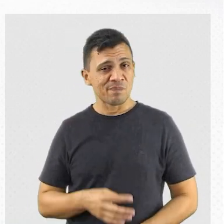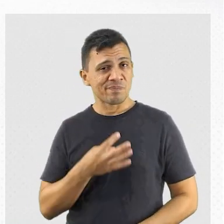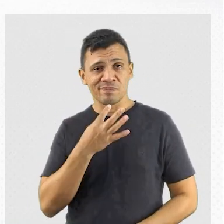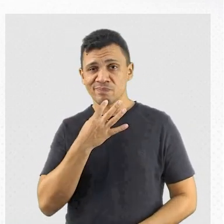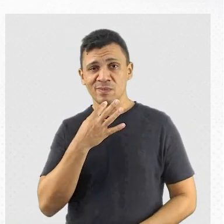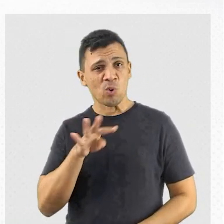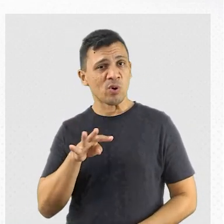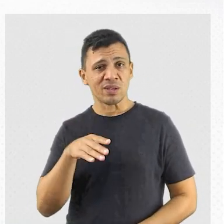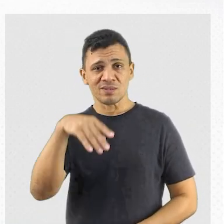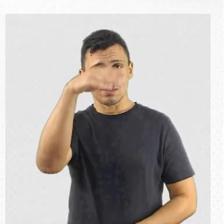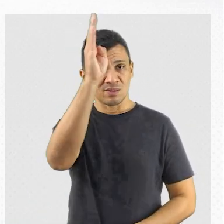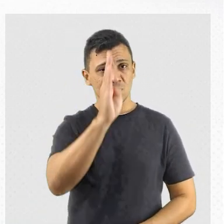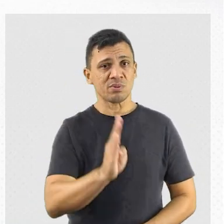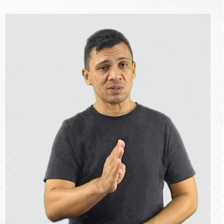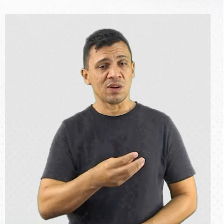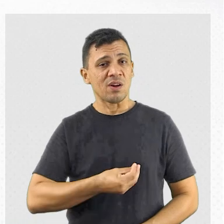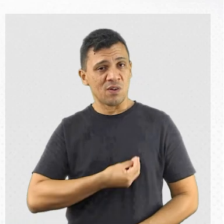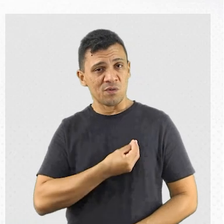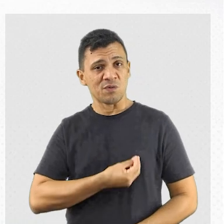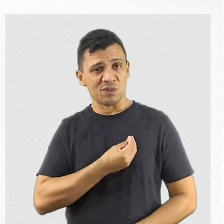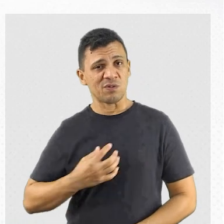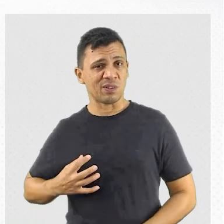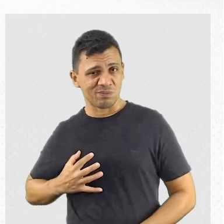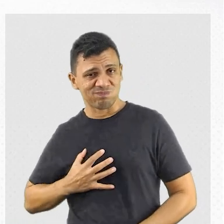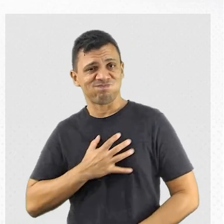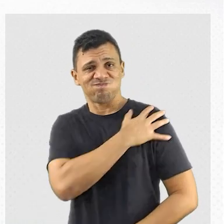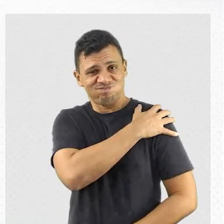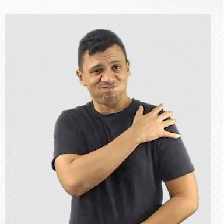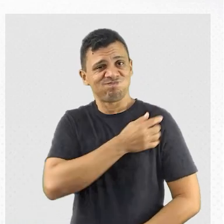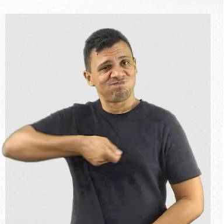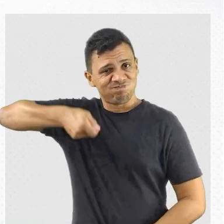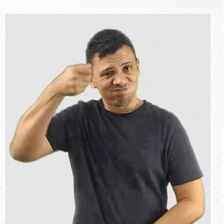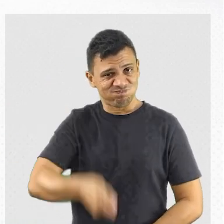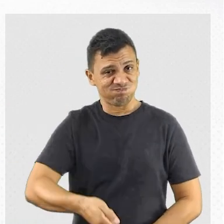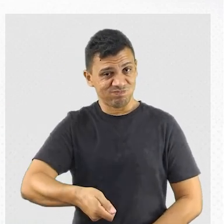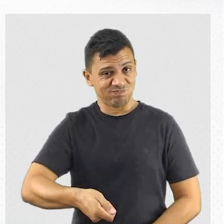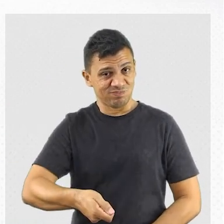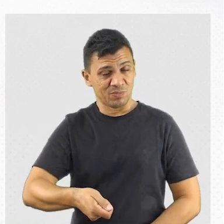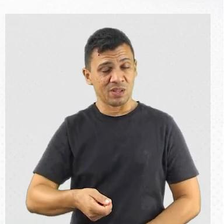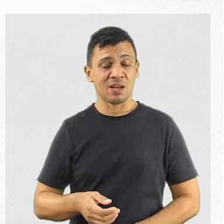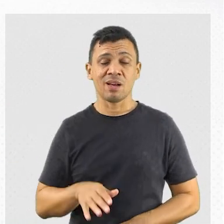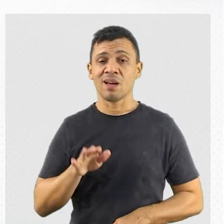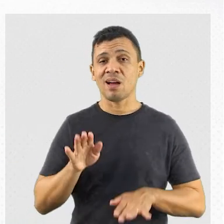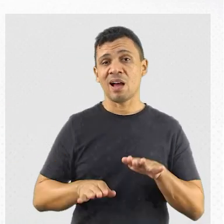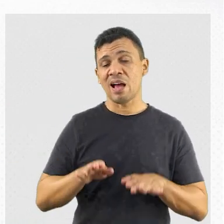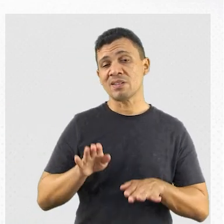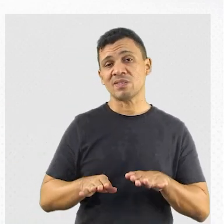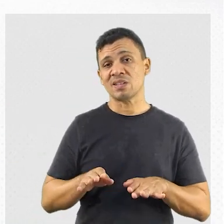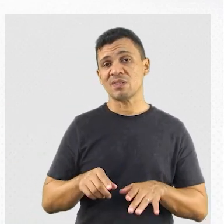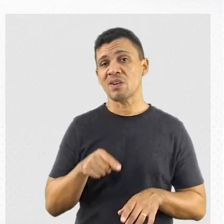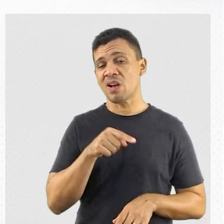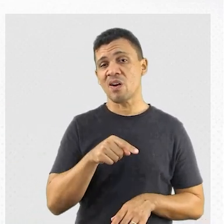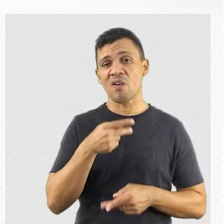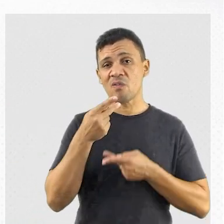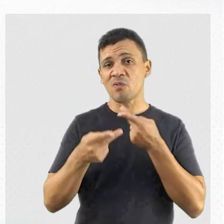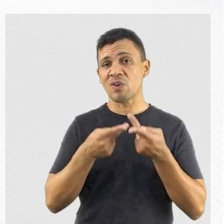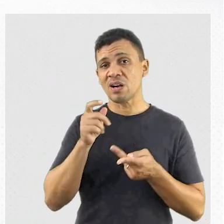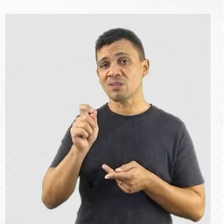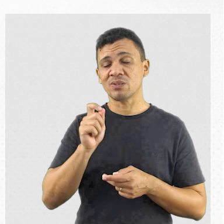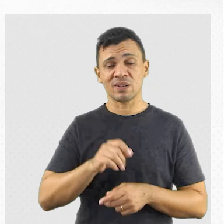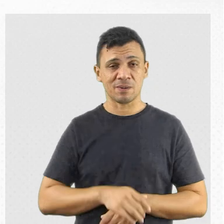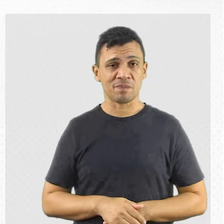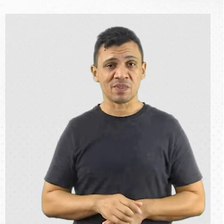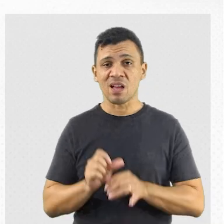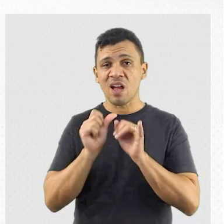riqueza, sem recursos materiais, significa dizer que eu vou nascer sem poder. Agora, se eu nasci